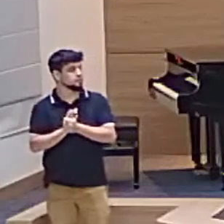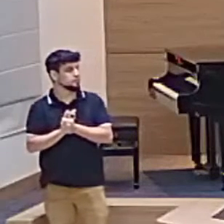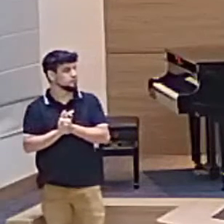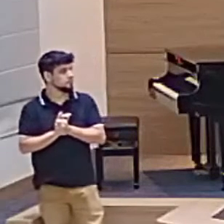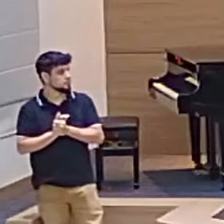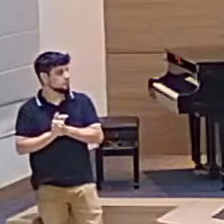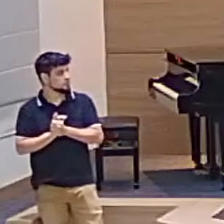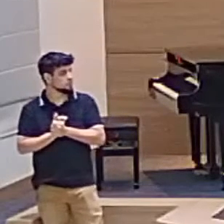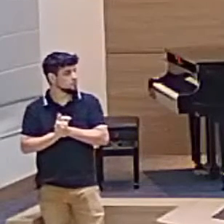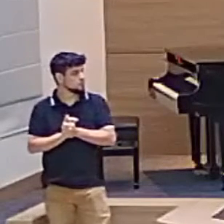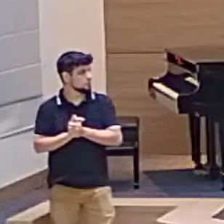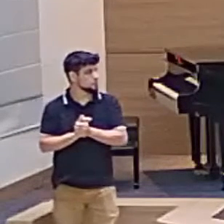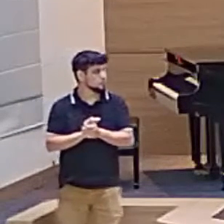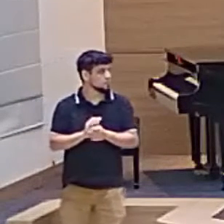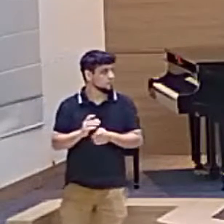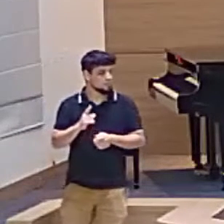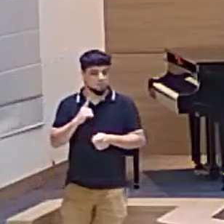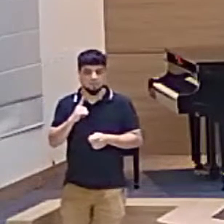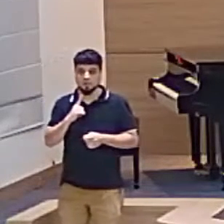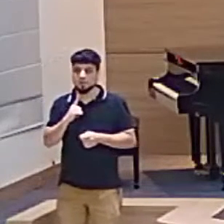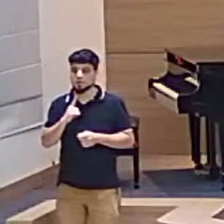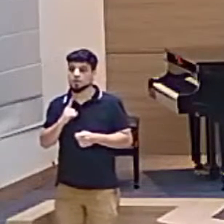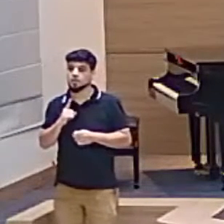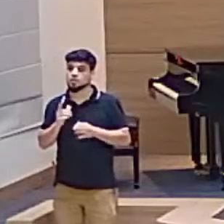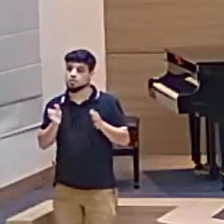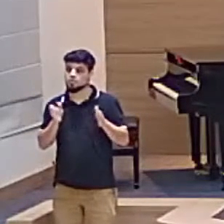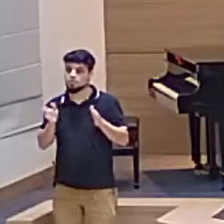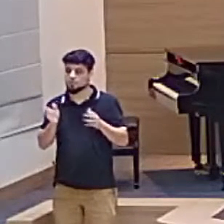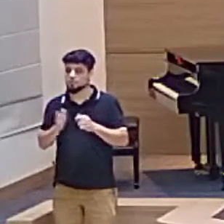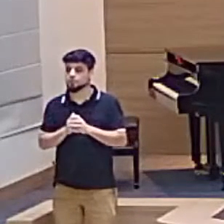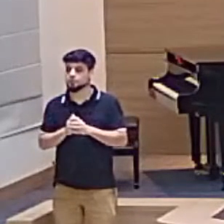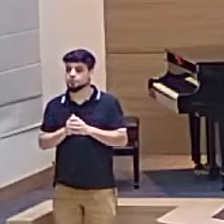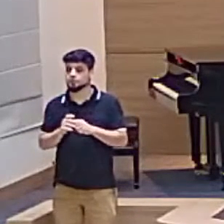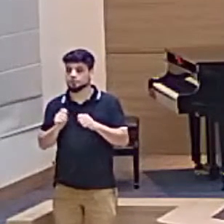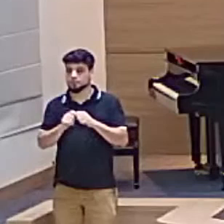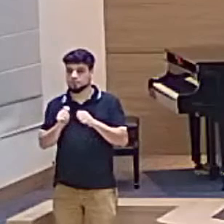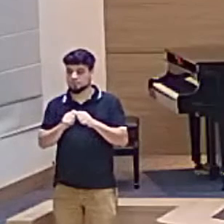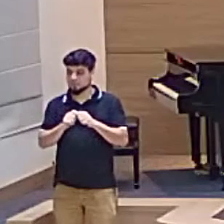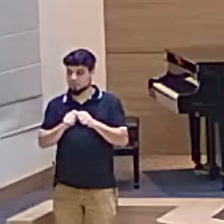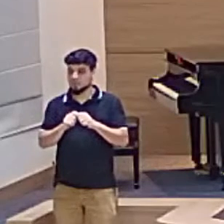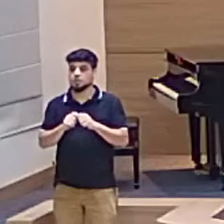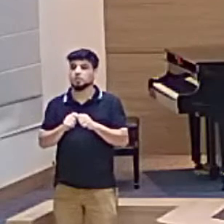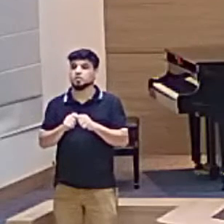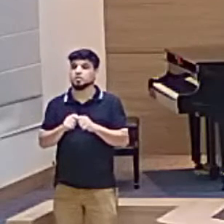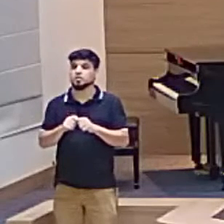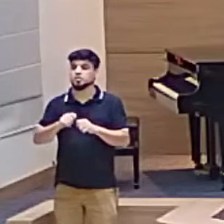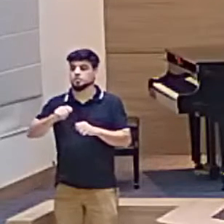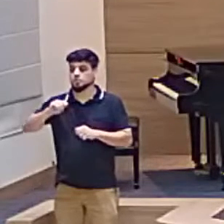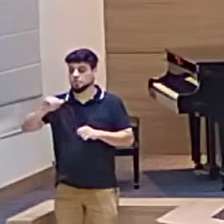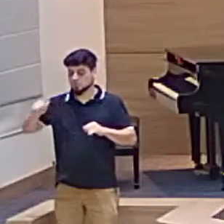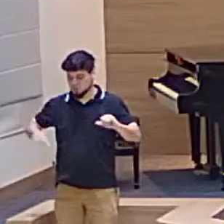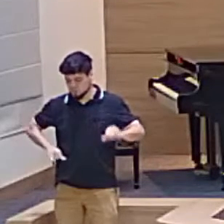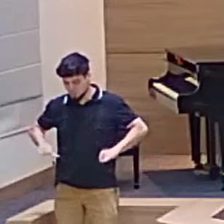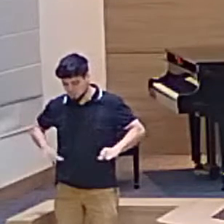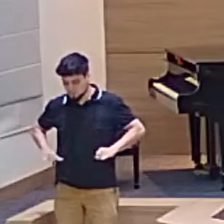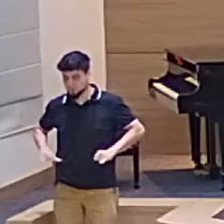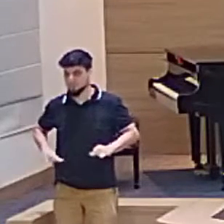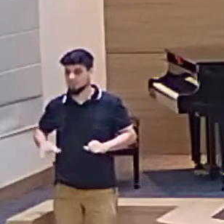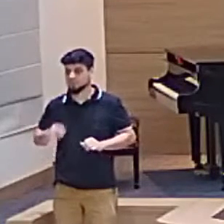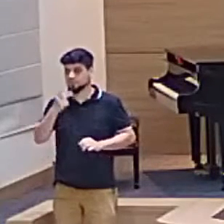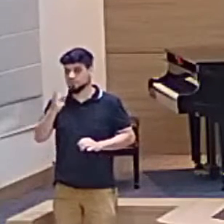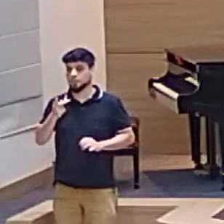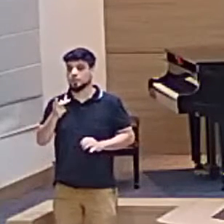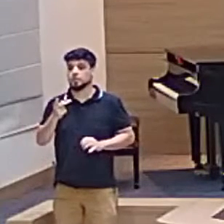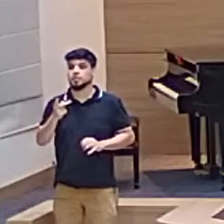passando o período dos banquetes Jó os chamava os seus filhos para o santificar levantava-se de